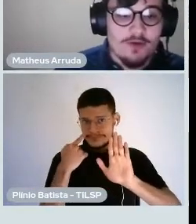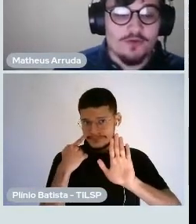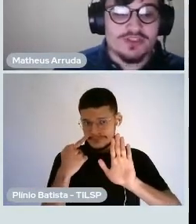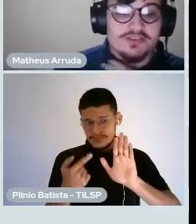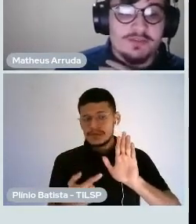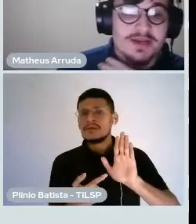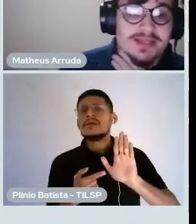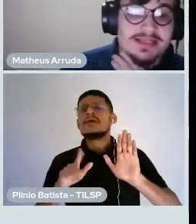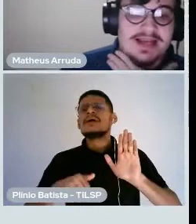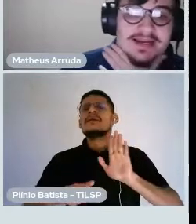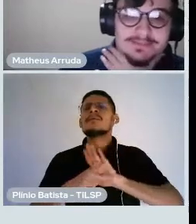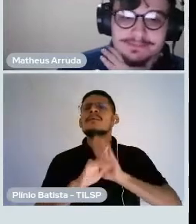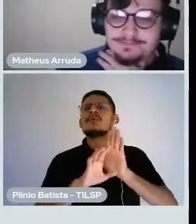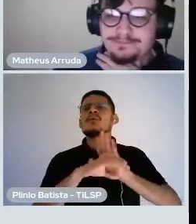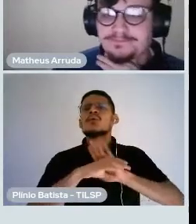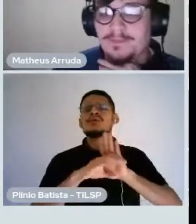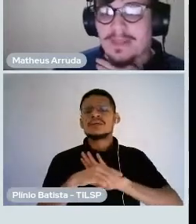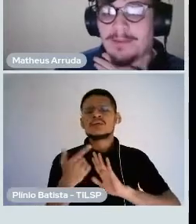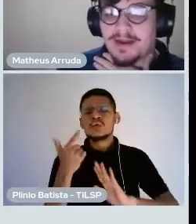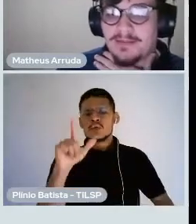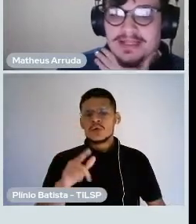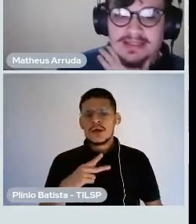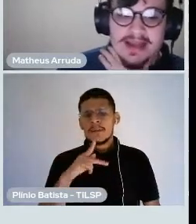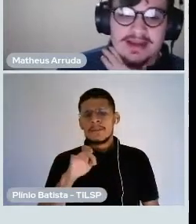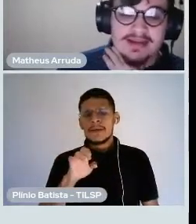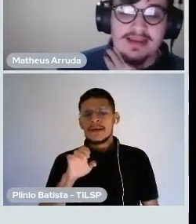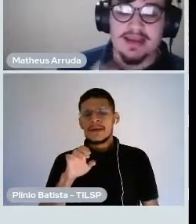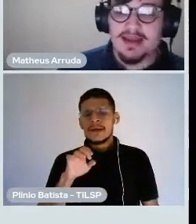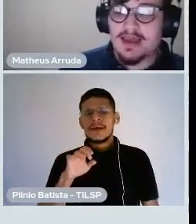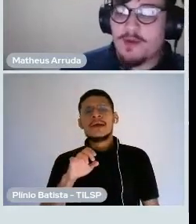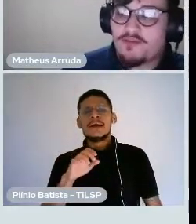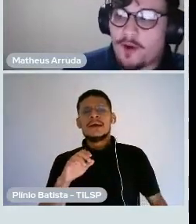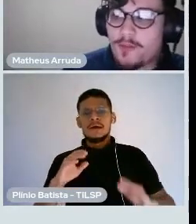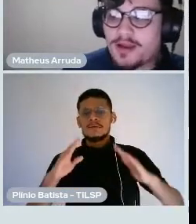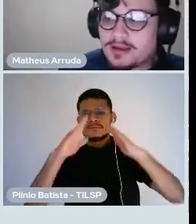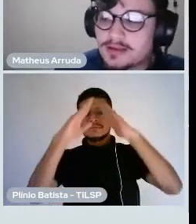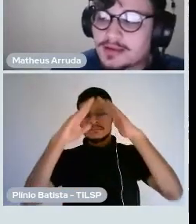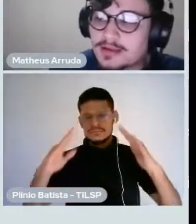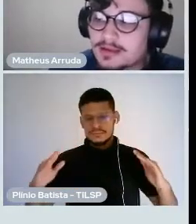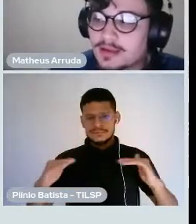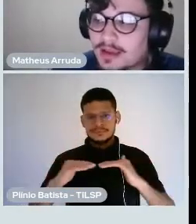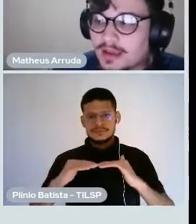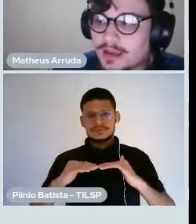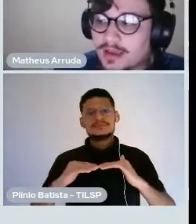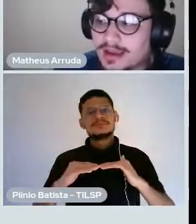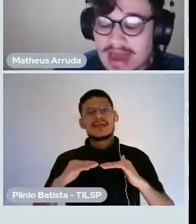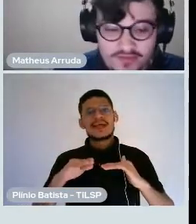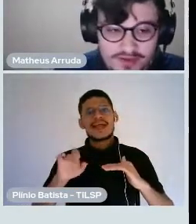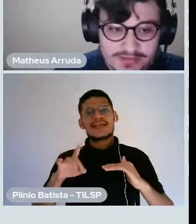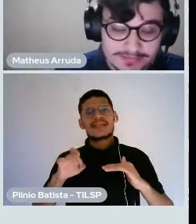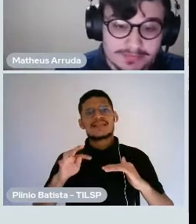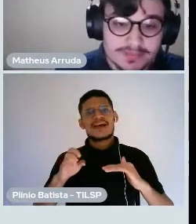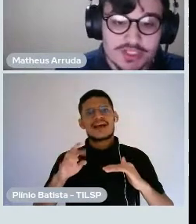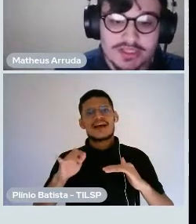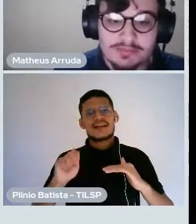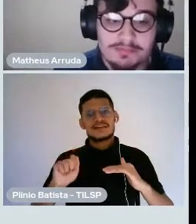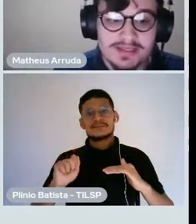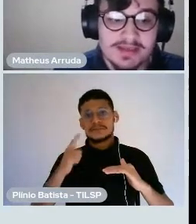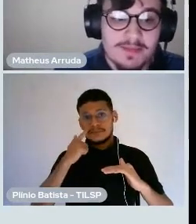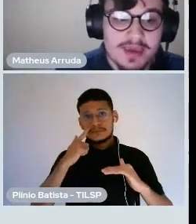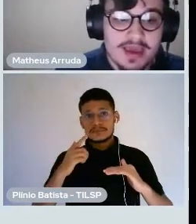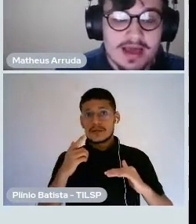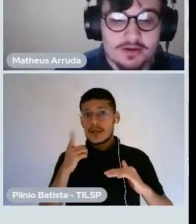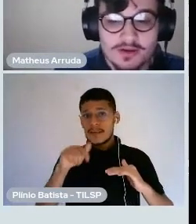que é o conceito de pirâmide etária. A pirâmide etária, ela é uma forma gráfica da